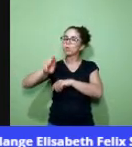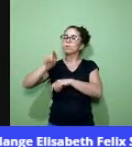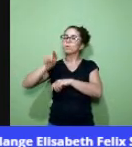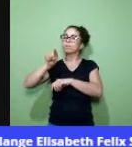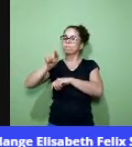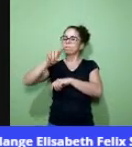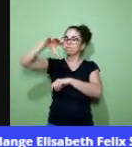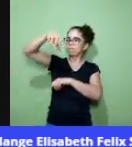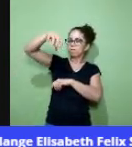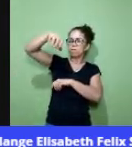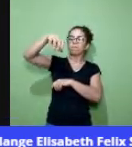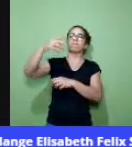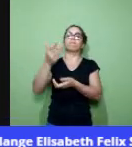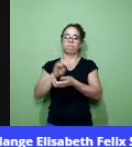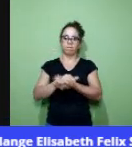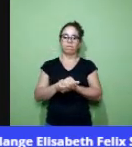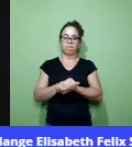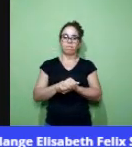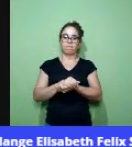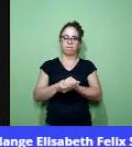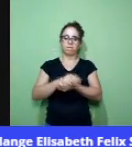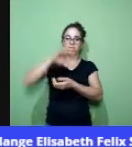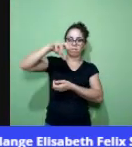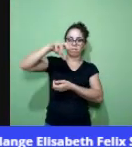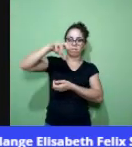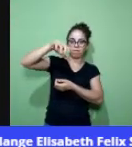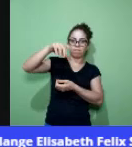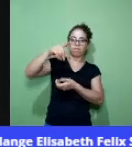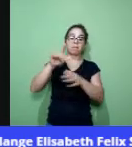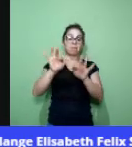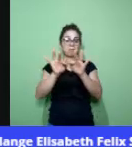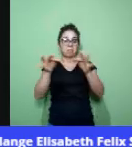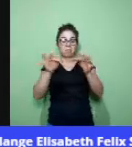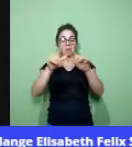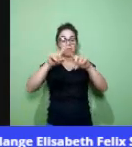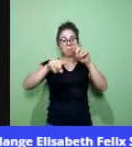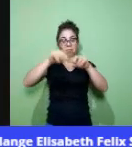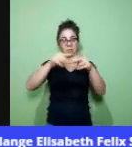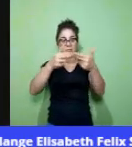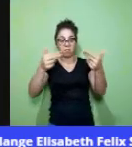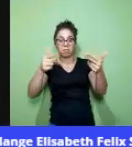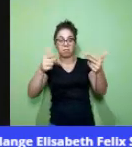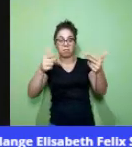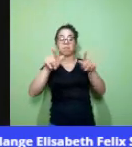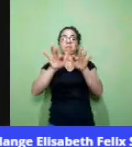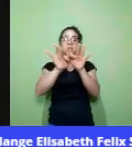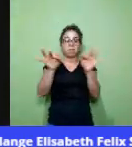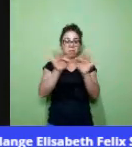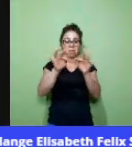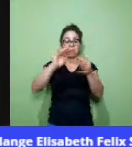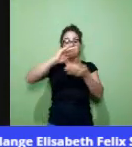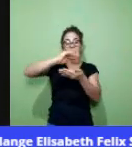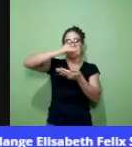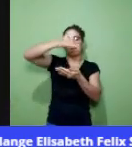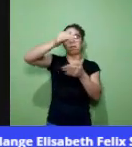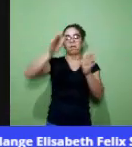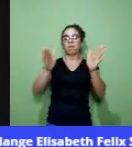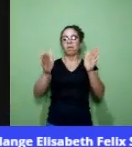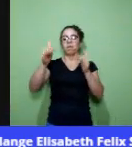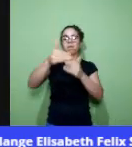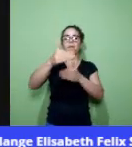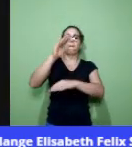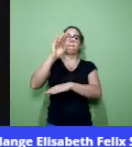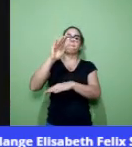assim. Nós temos uma situação de um material que a gente vai estar trabalhando com o estudante, ele vai rosquear, ó. Um